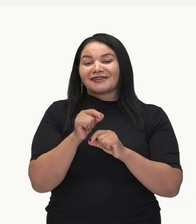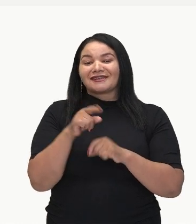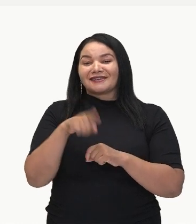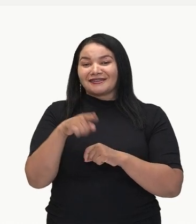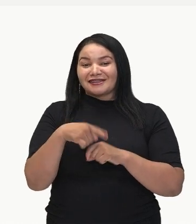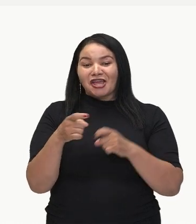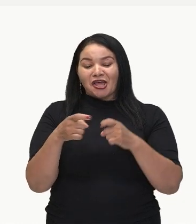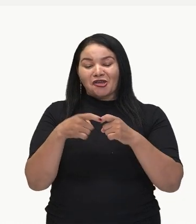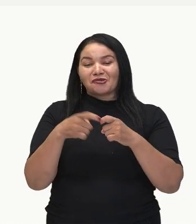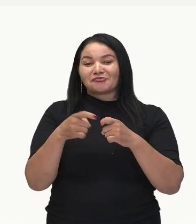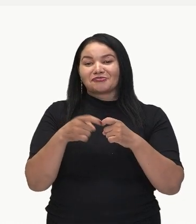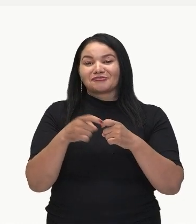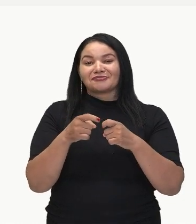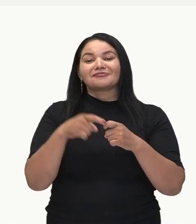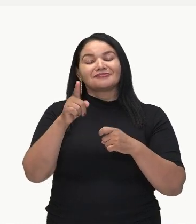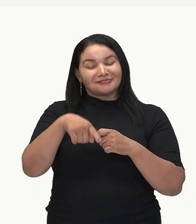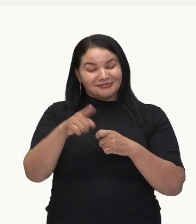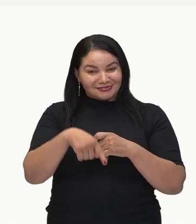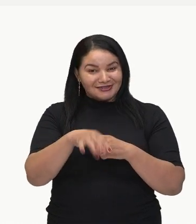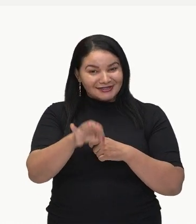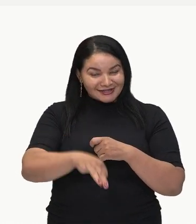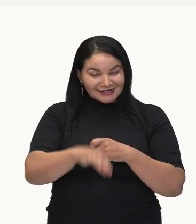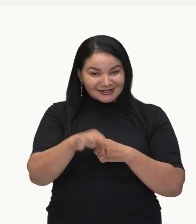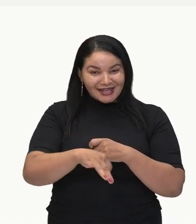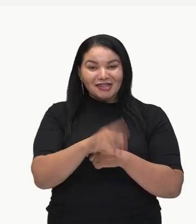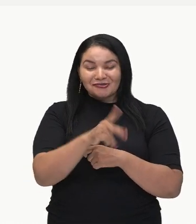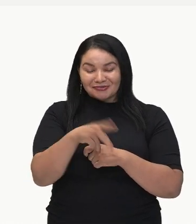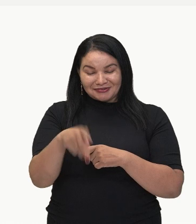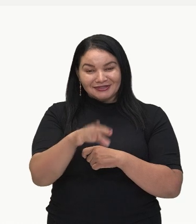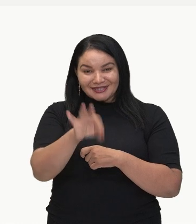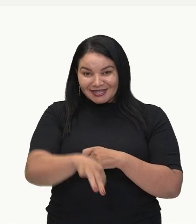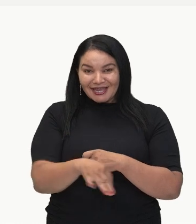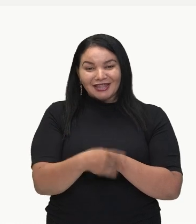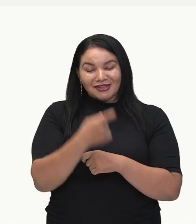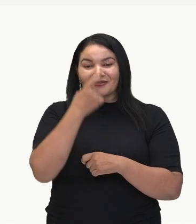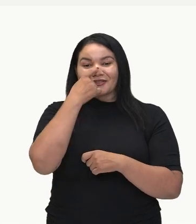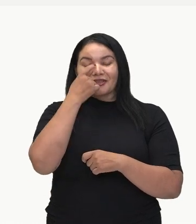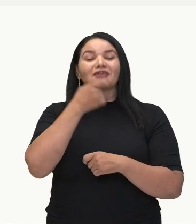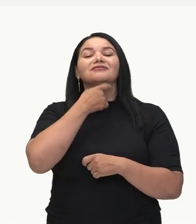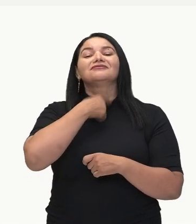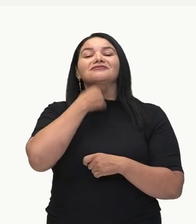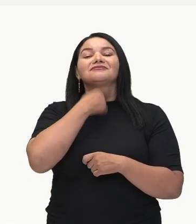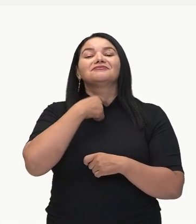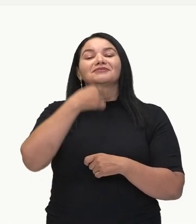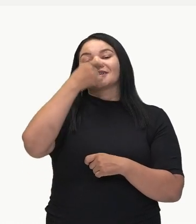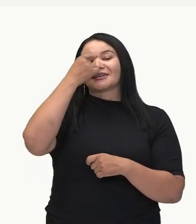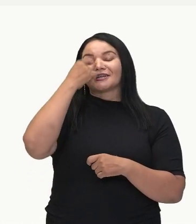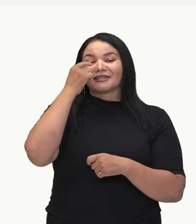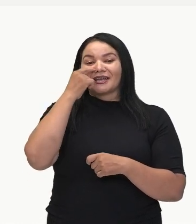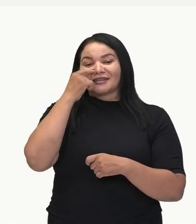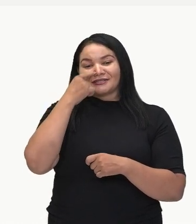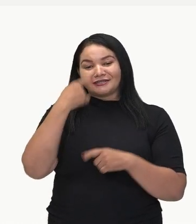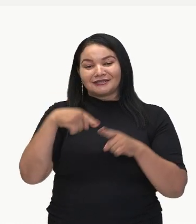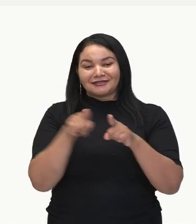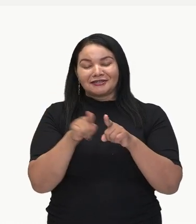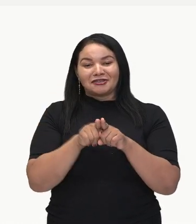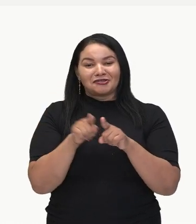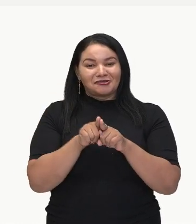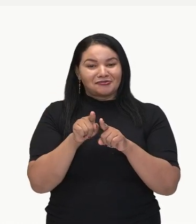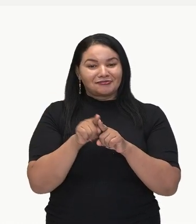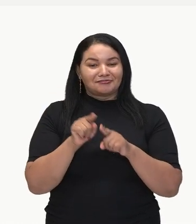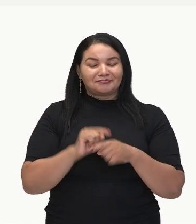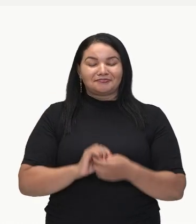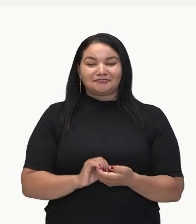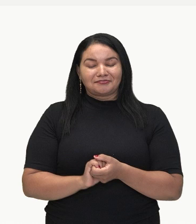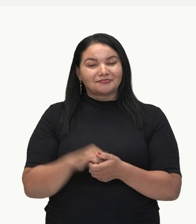não é isso? É isso sim, o professor não está errando não, garganta e nariz, não é? Exatamente, olha só, o pessoal me ajudou aqui. Então